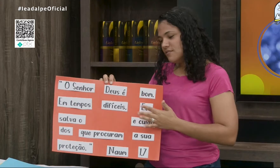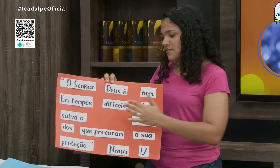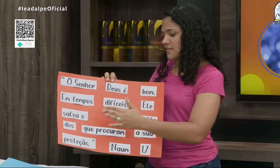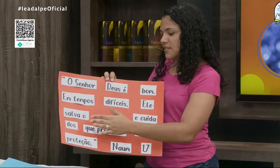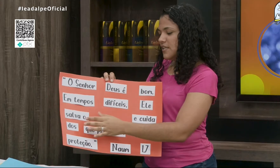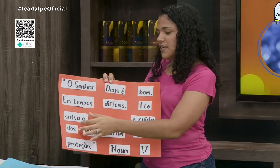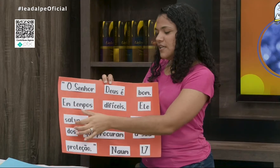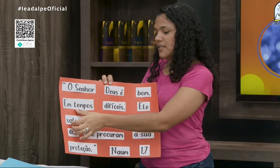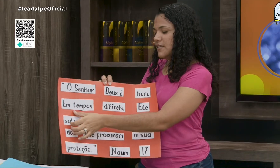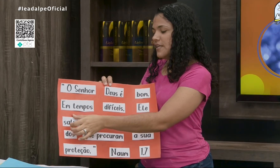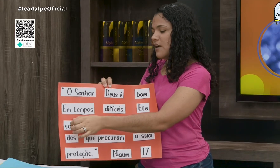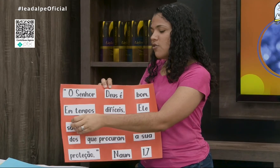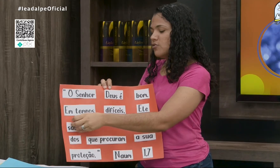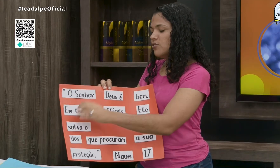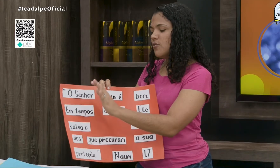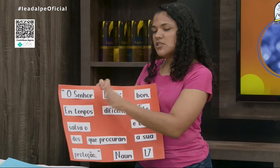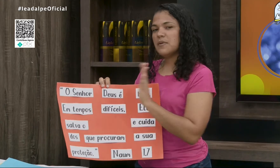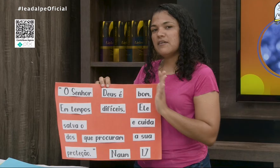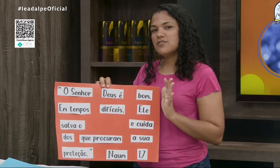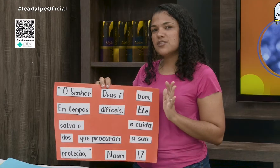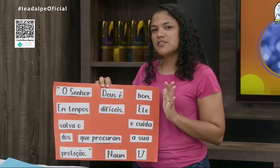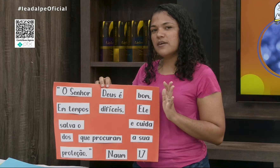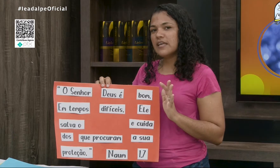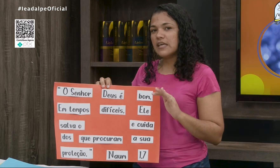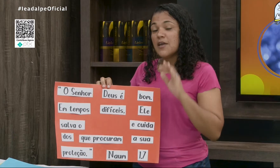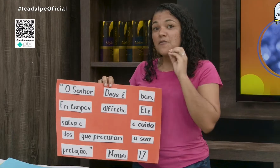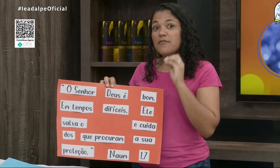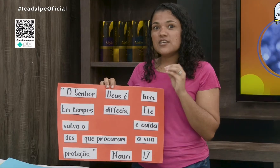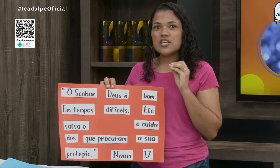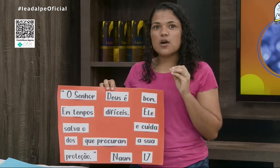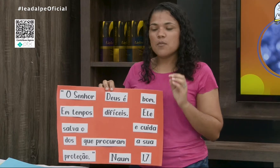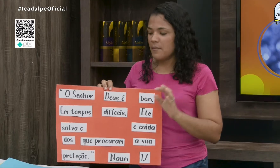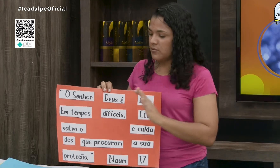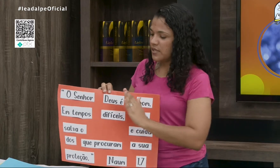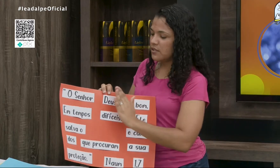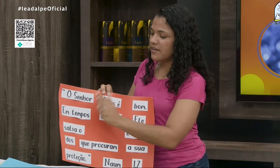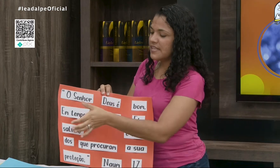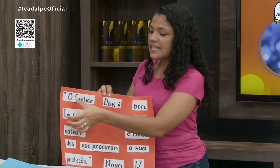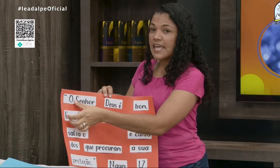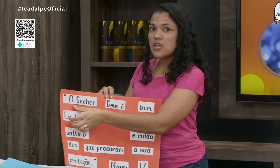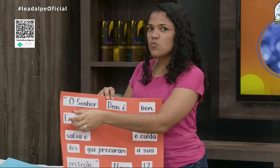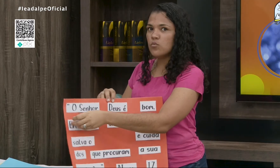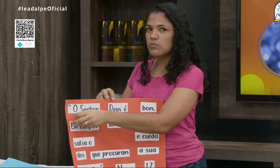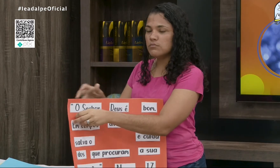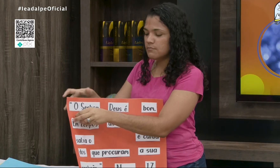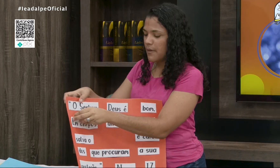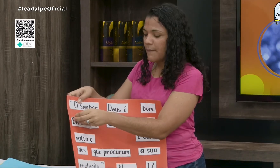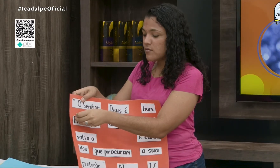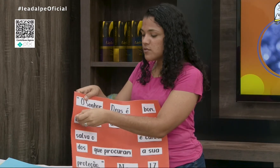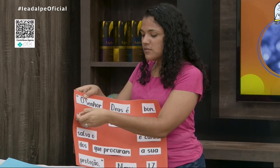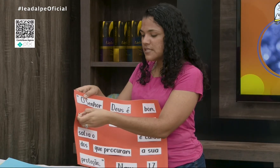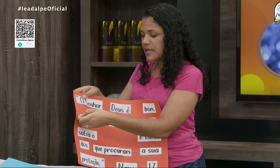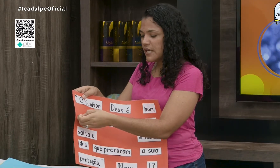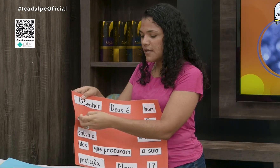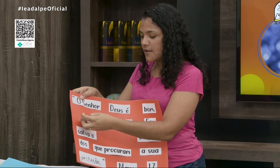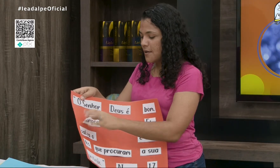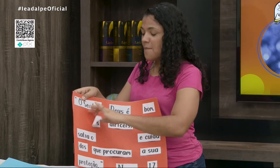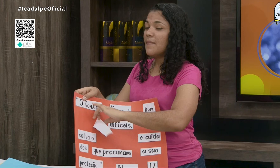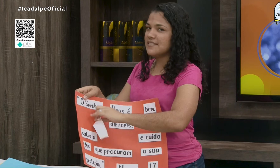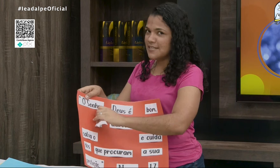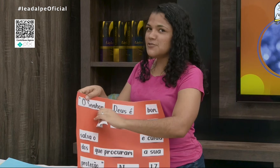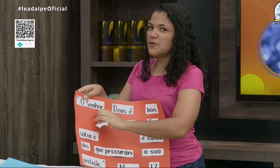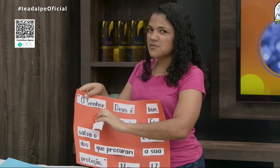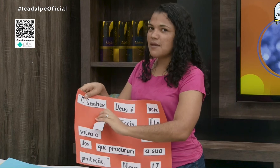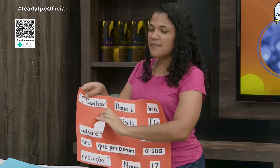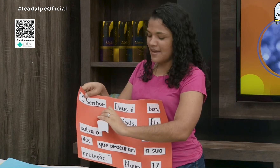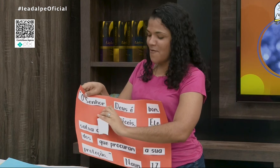lendo de acordo com as palavras que estão aqui. Vai chegar um momento que não vai ter nenhum papelzinho desse aqui,